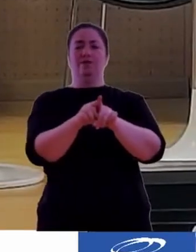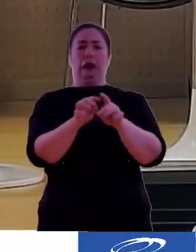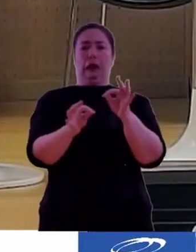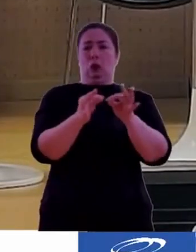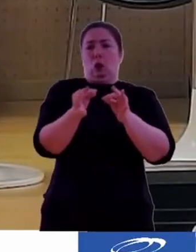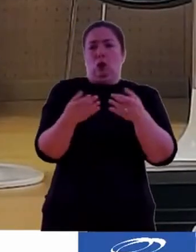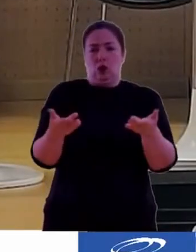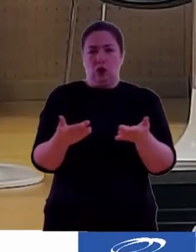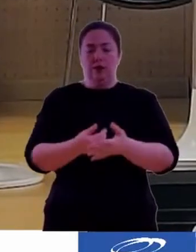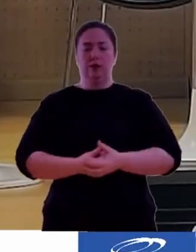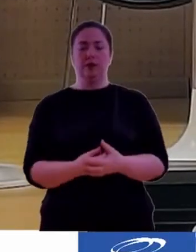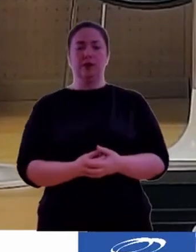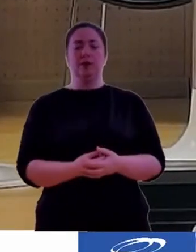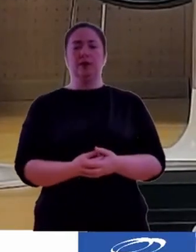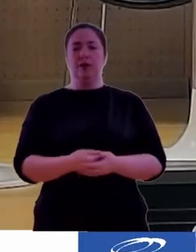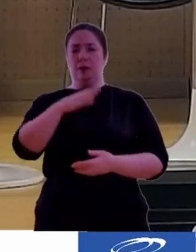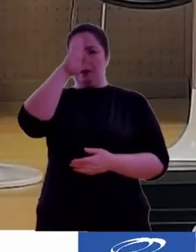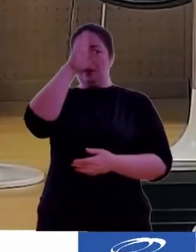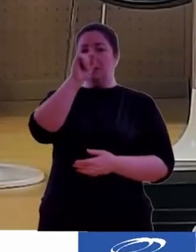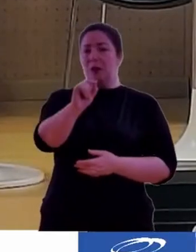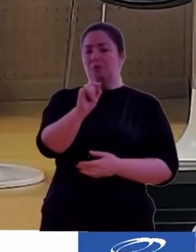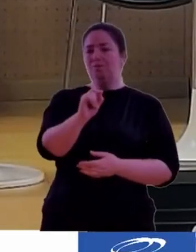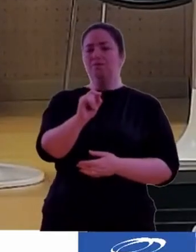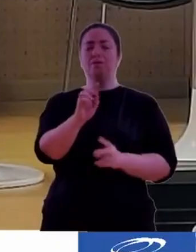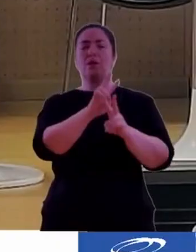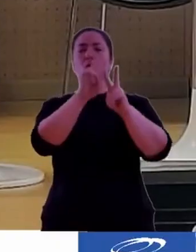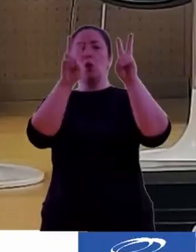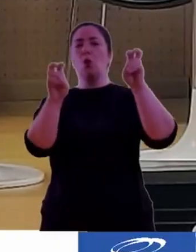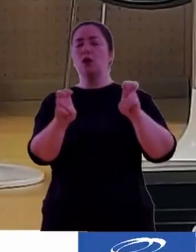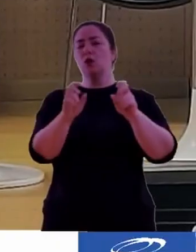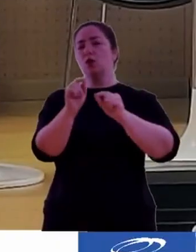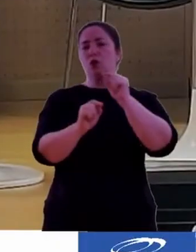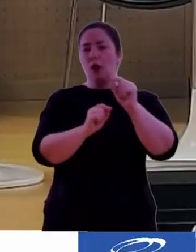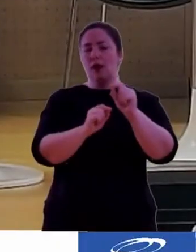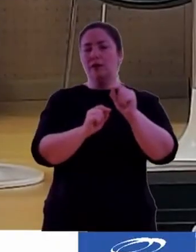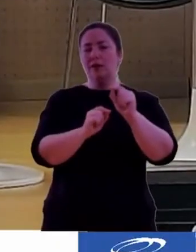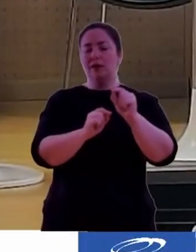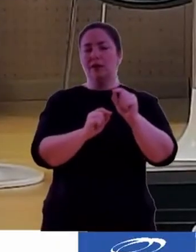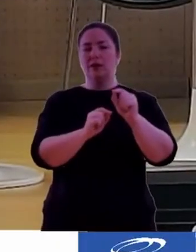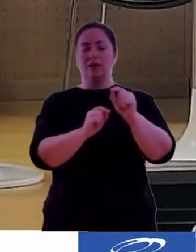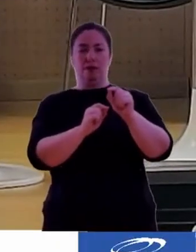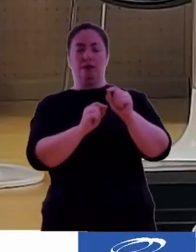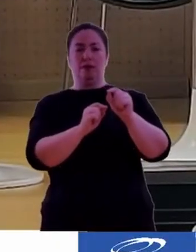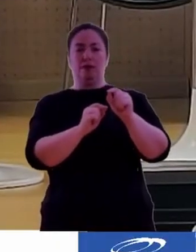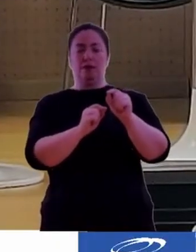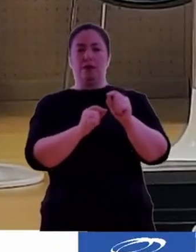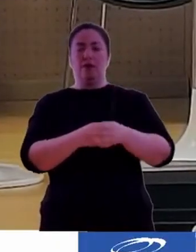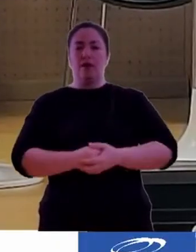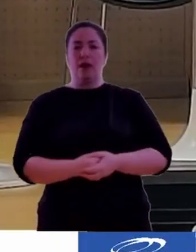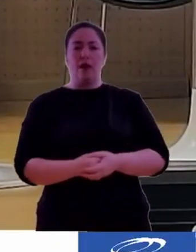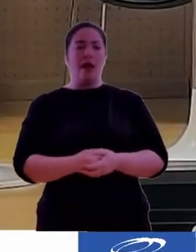tecnologia, principalmente em relação ao foco nosso na gestão, que é dar uma atenção toda especial